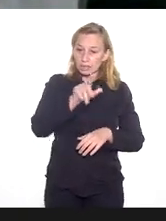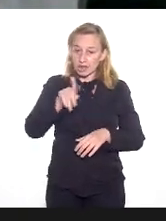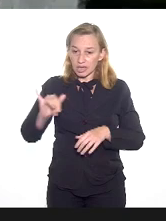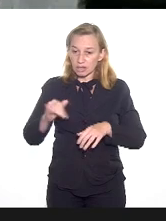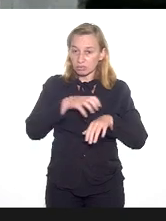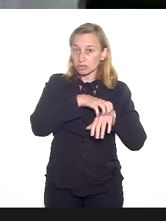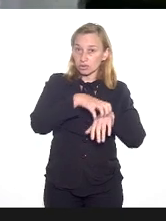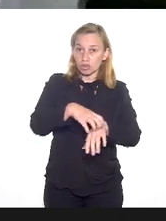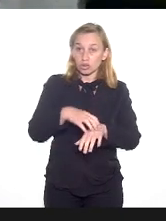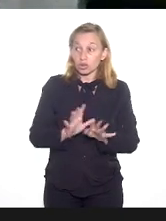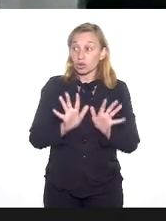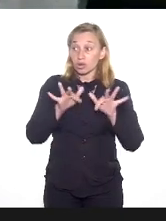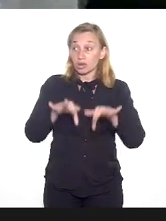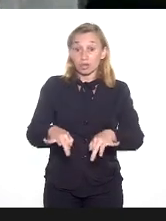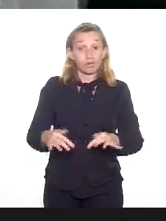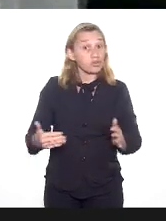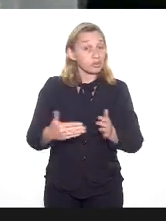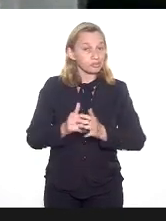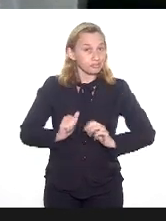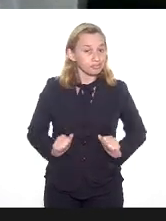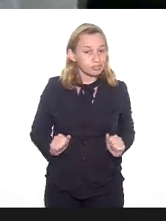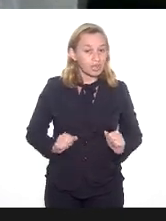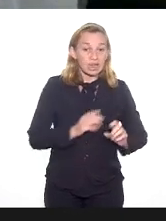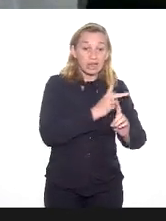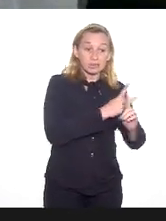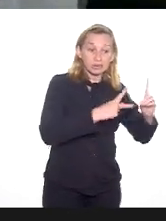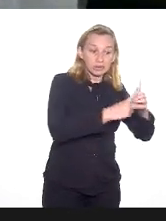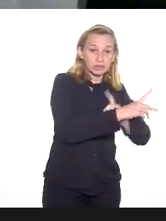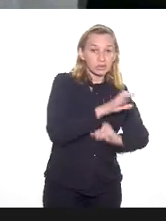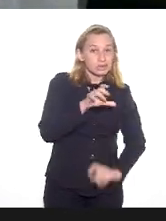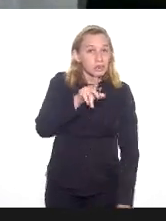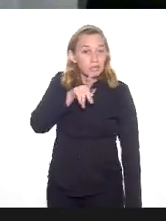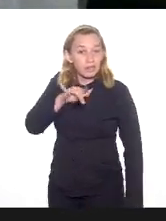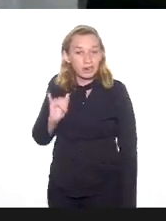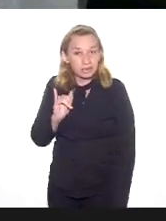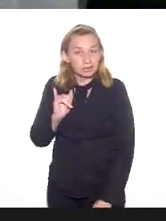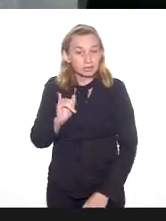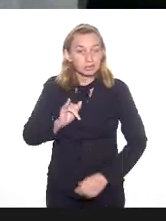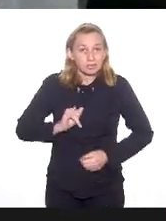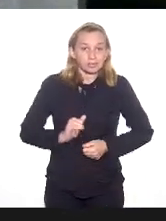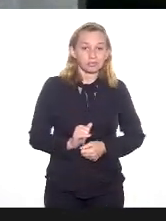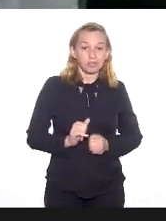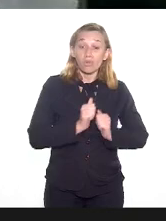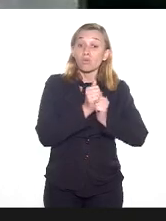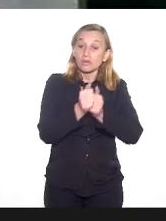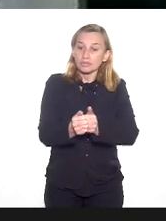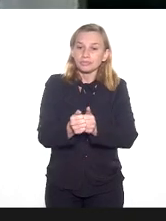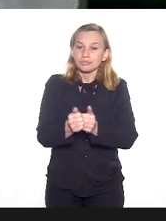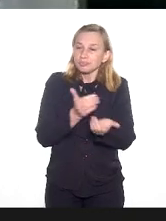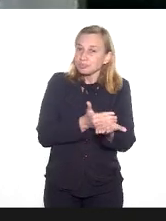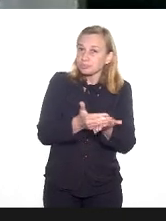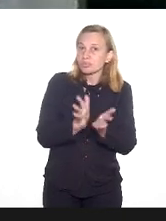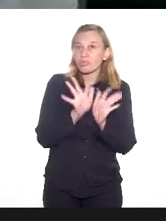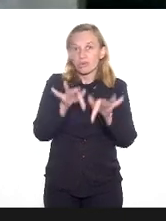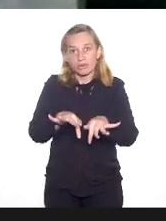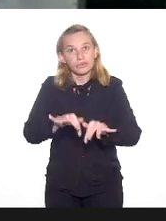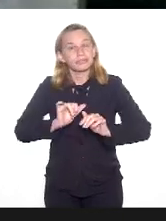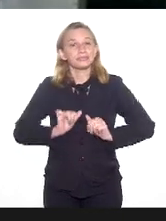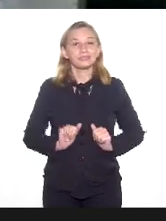final. Essa CPI da Previdência está aí conduzida do começo ao